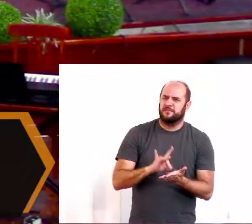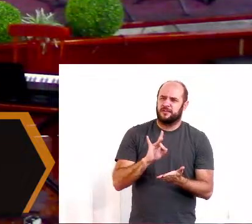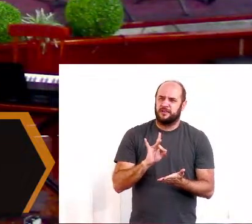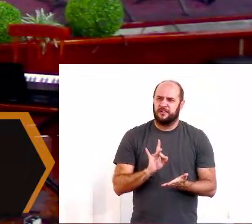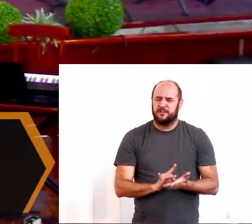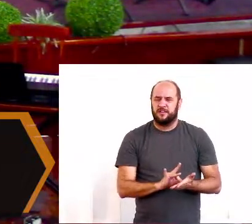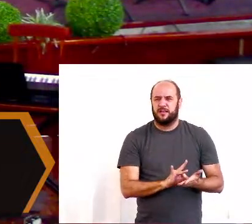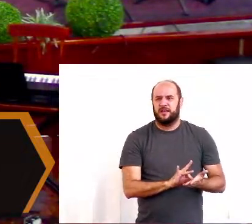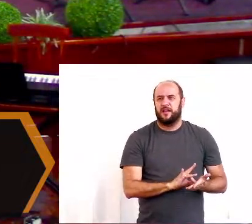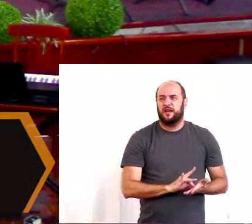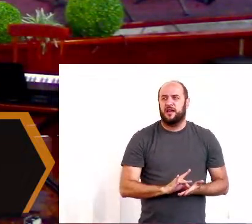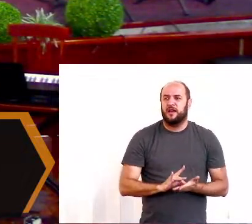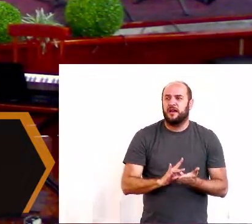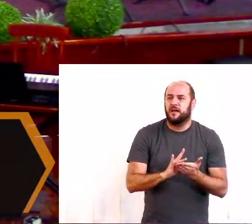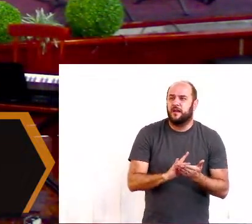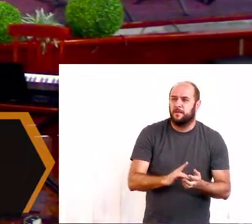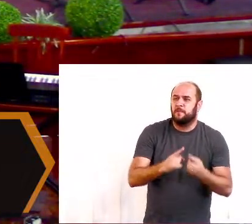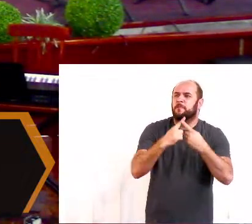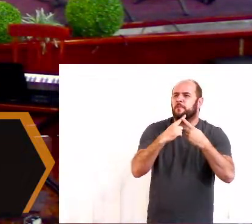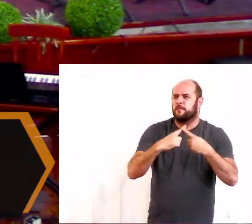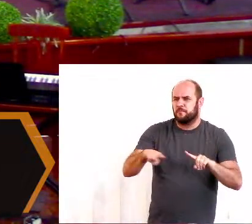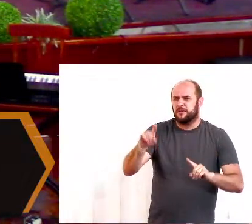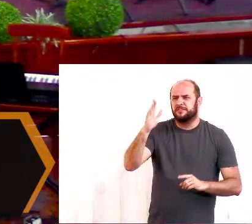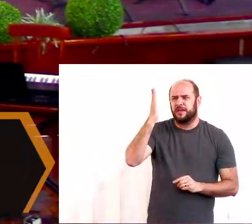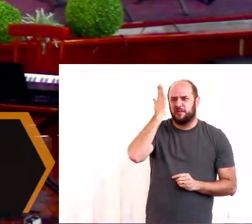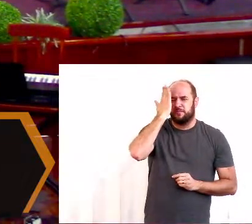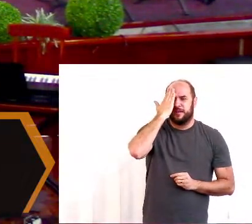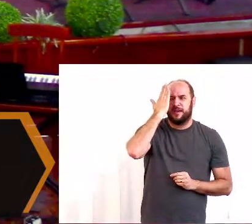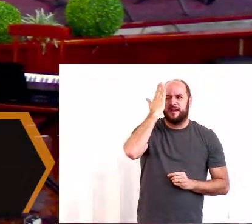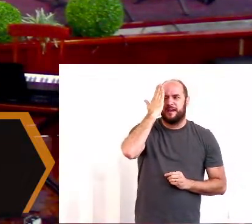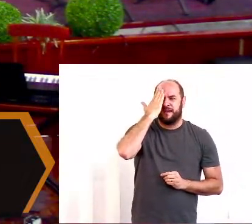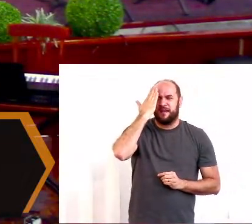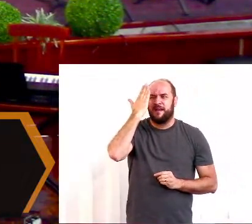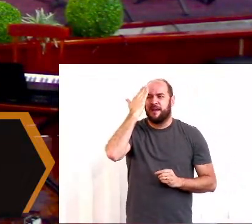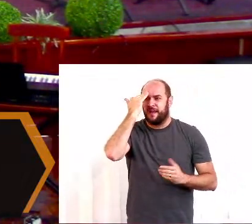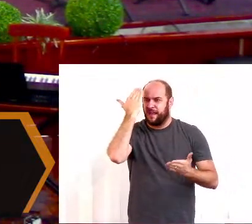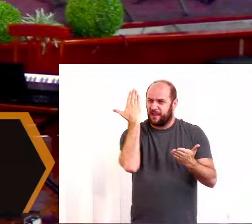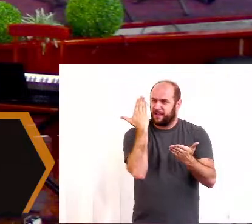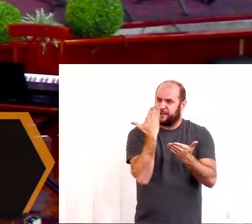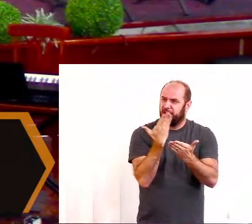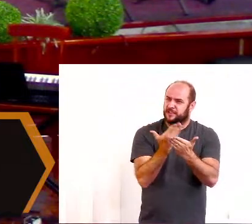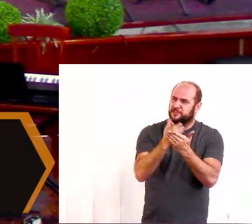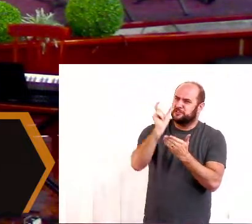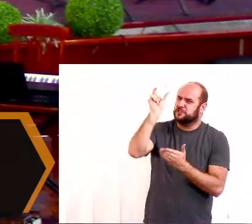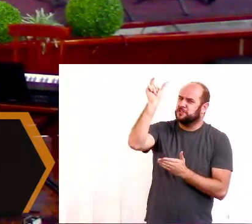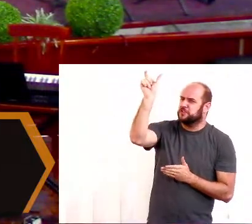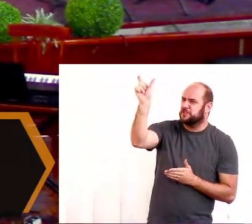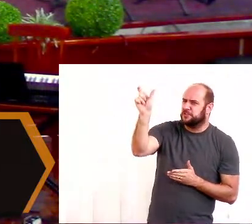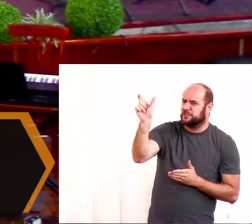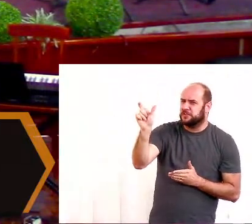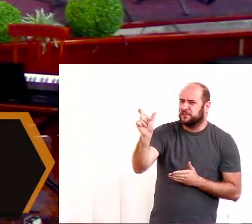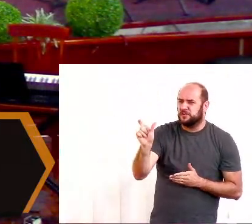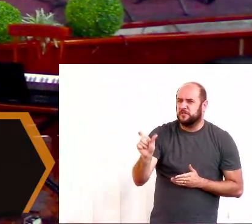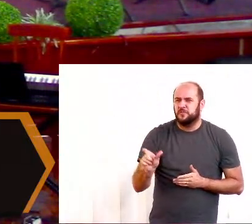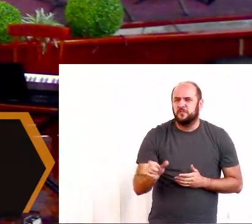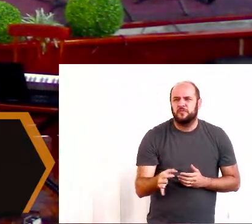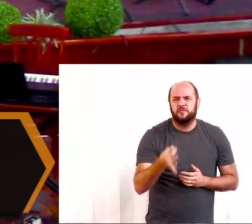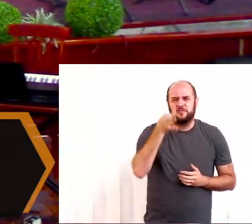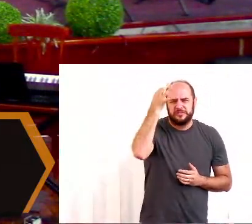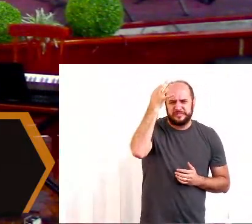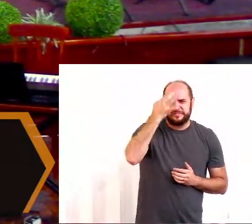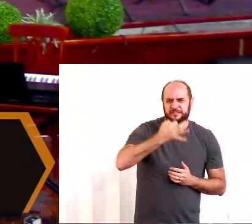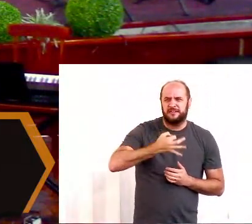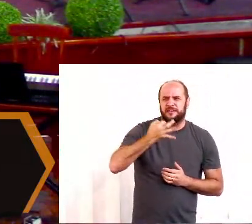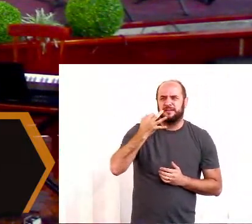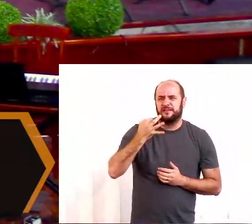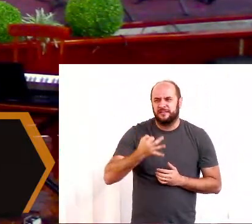convicção real. Mas eu sei em quem tenho crido